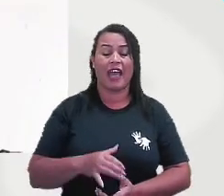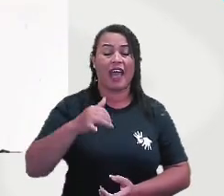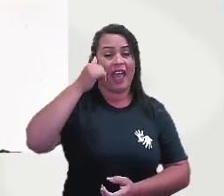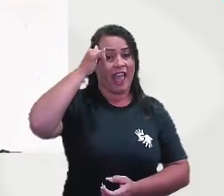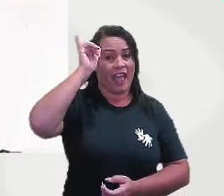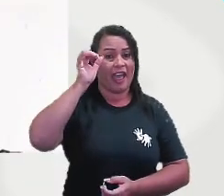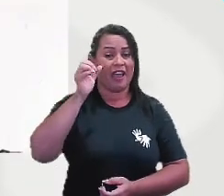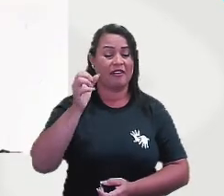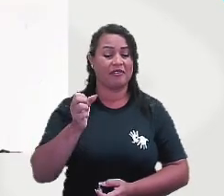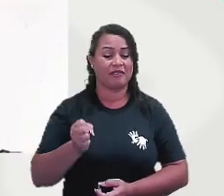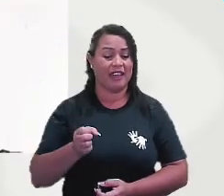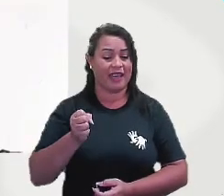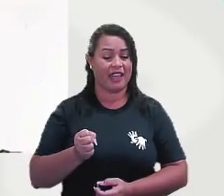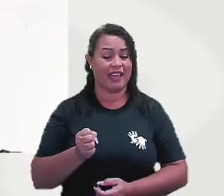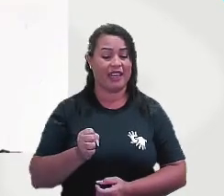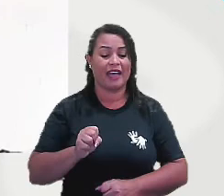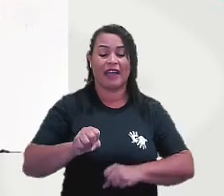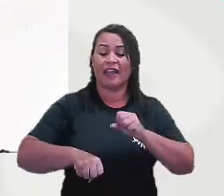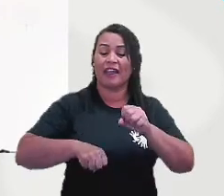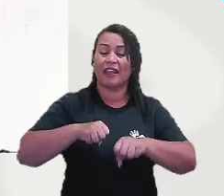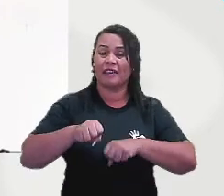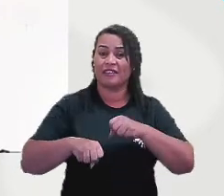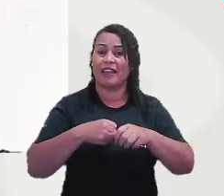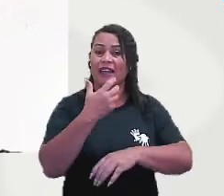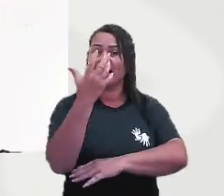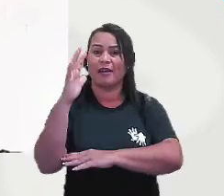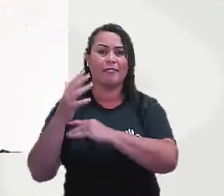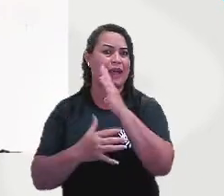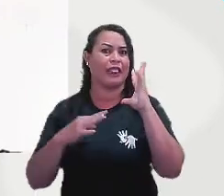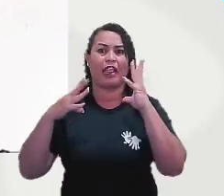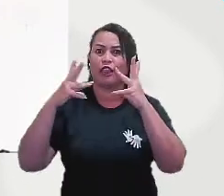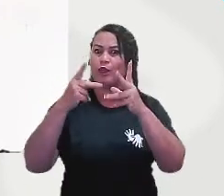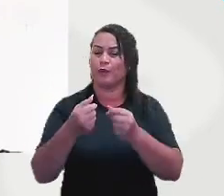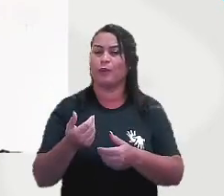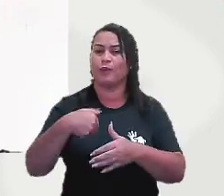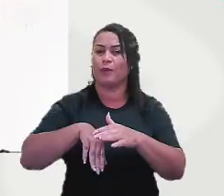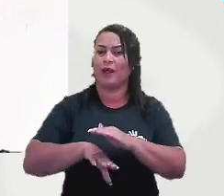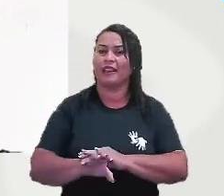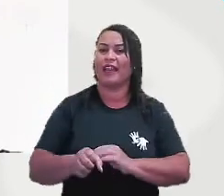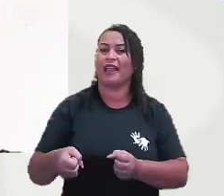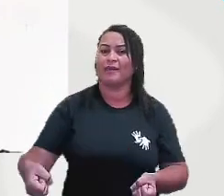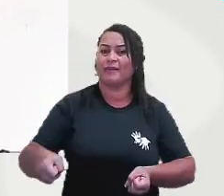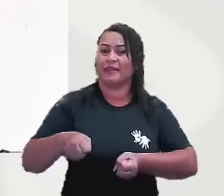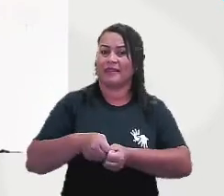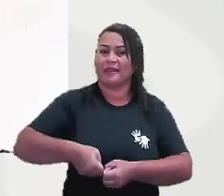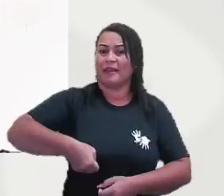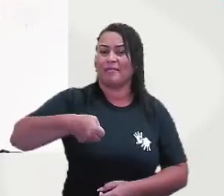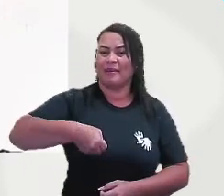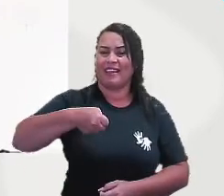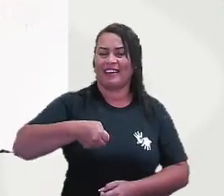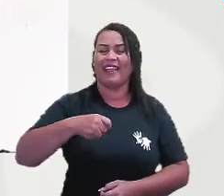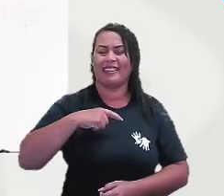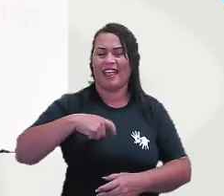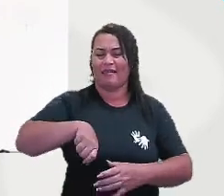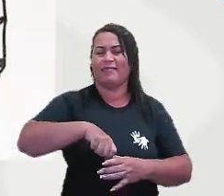A vaca vai à mata. Ela leva tudo na mala de lona, até a panela.